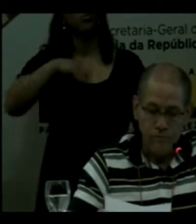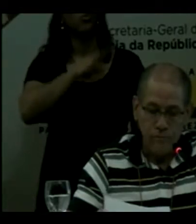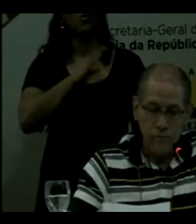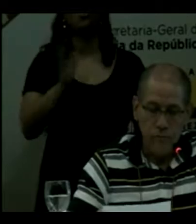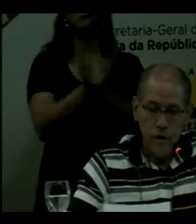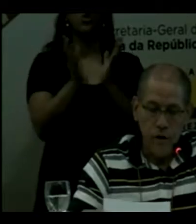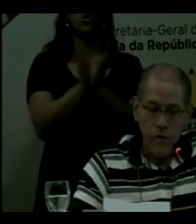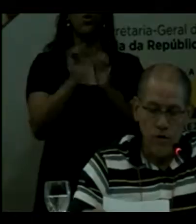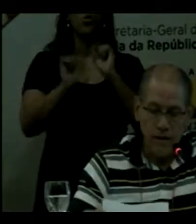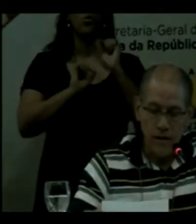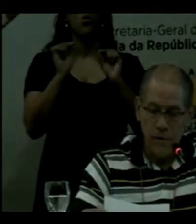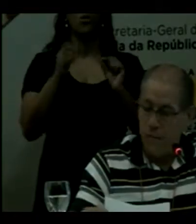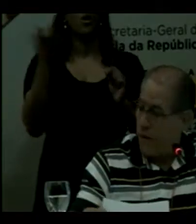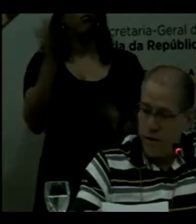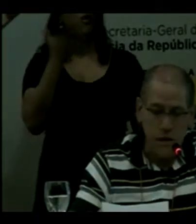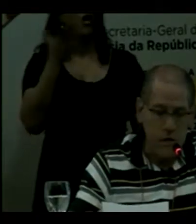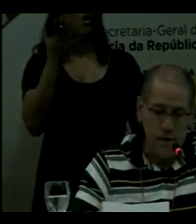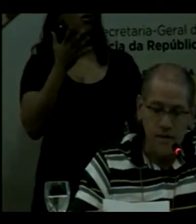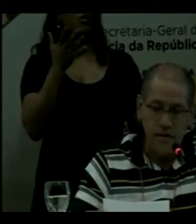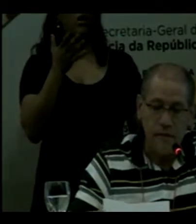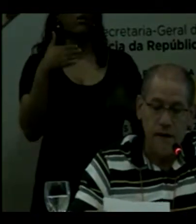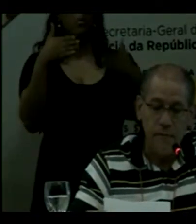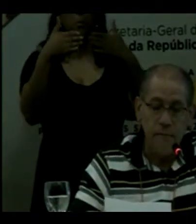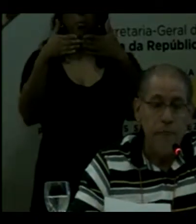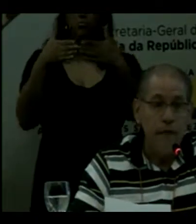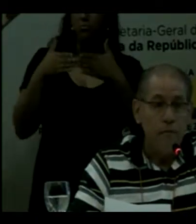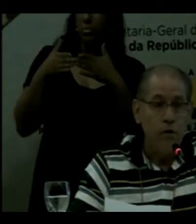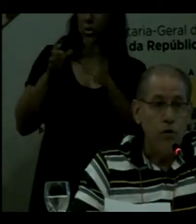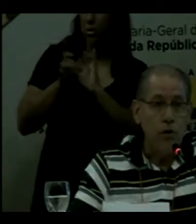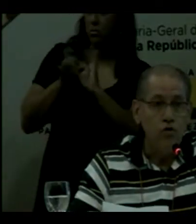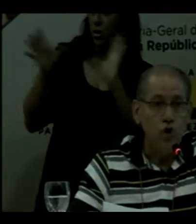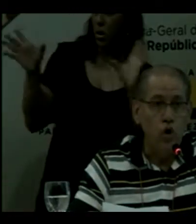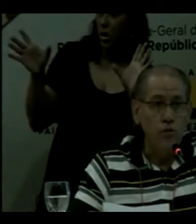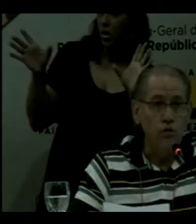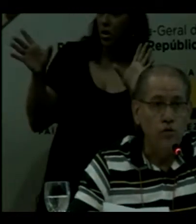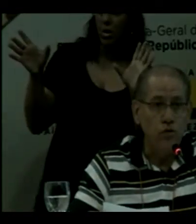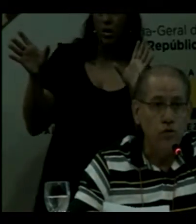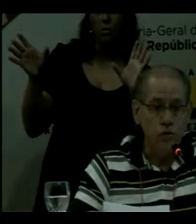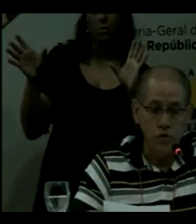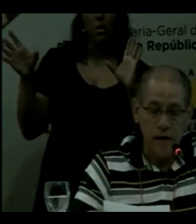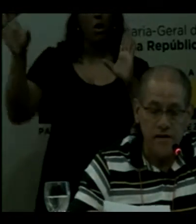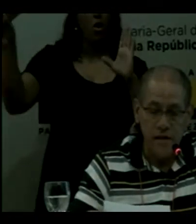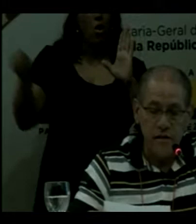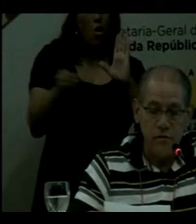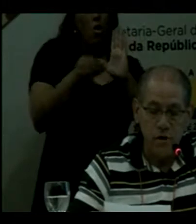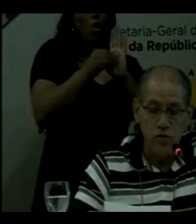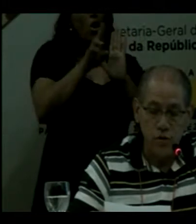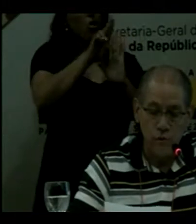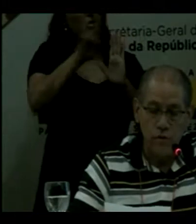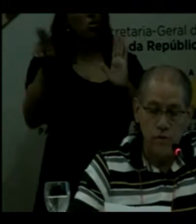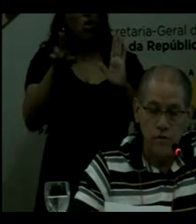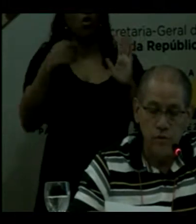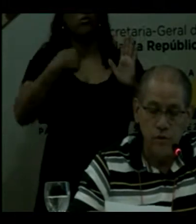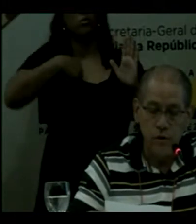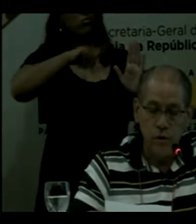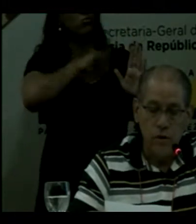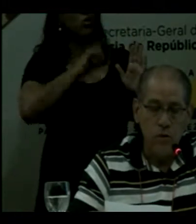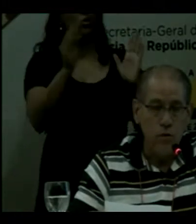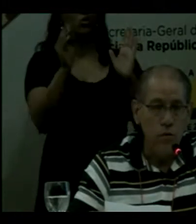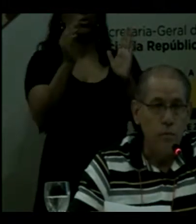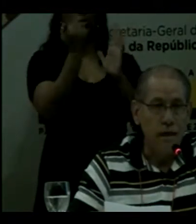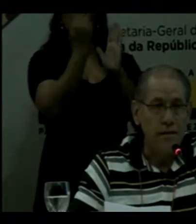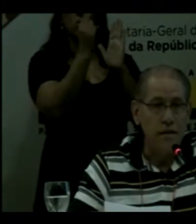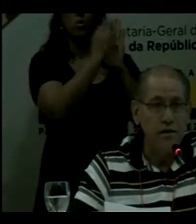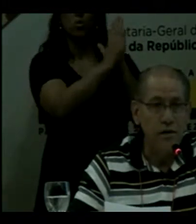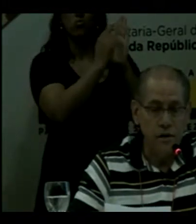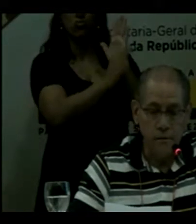grupo, eu gostaria de pedir permissão à mesa para colocar os nomes dos presentes do nosso grupo.